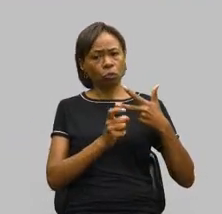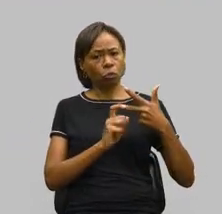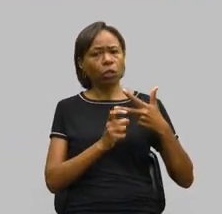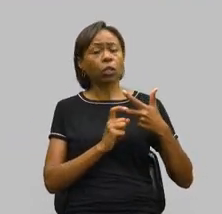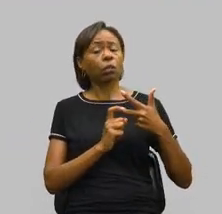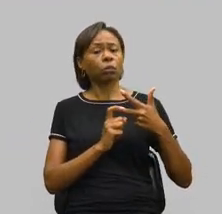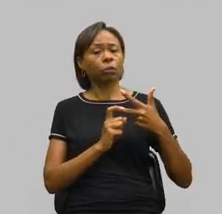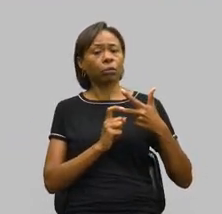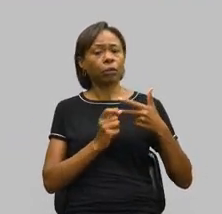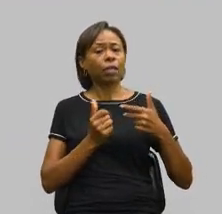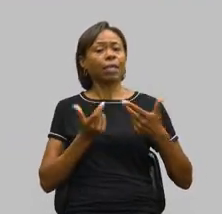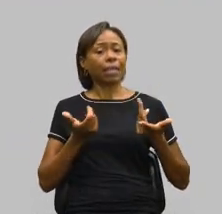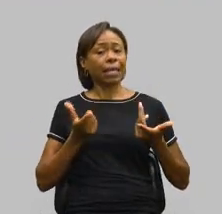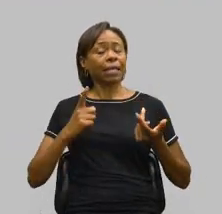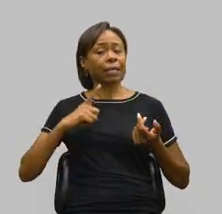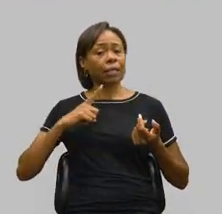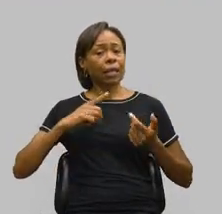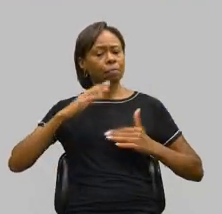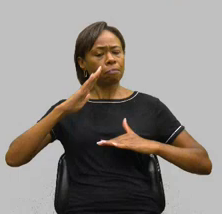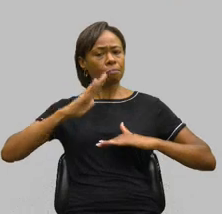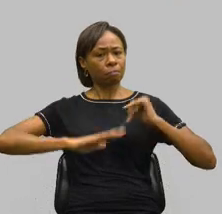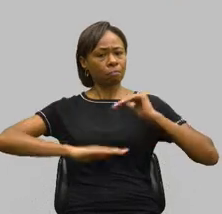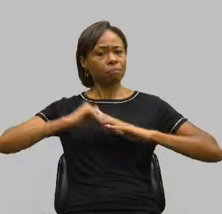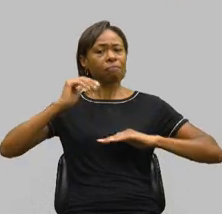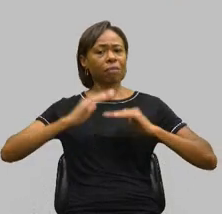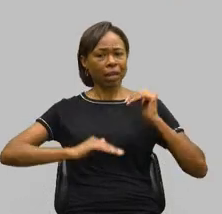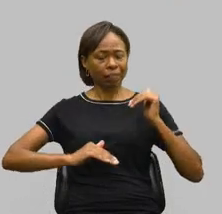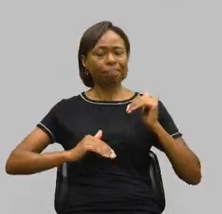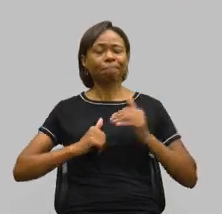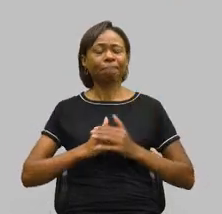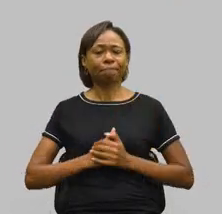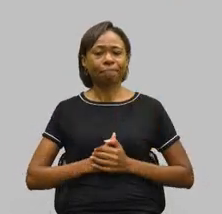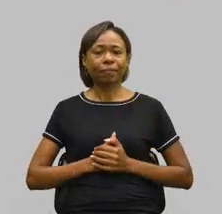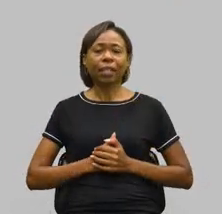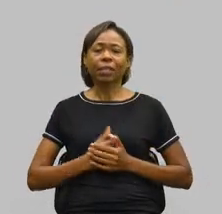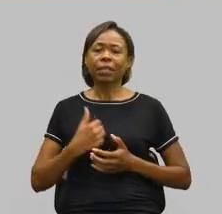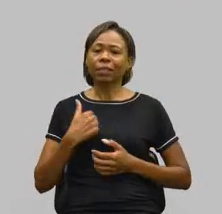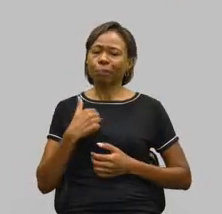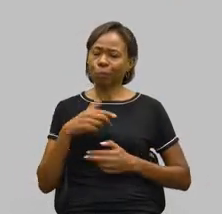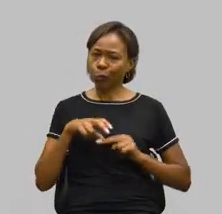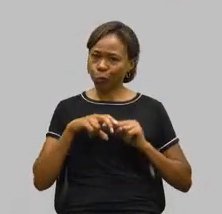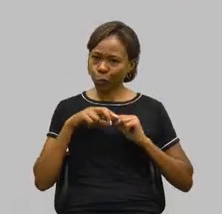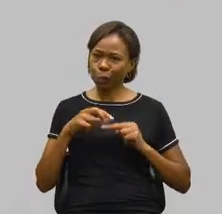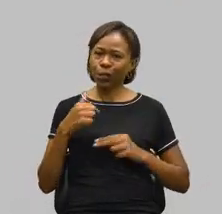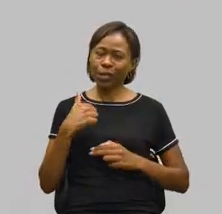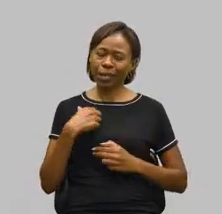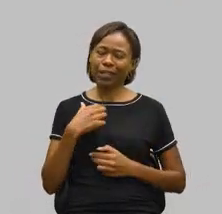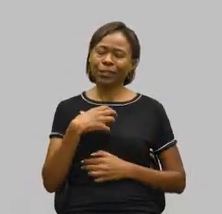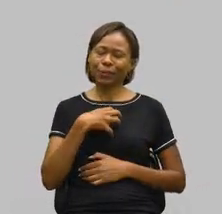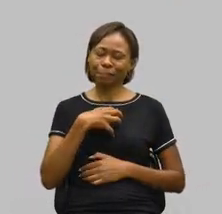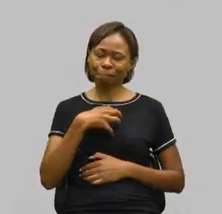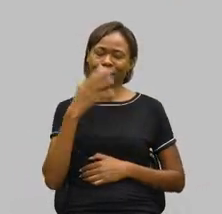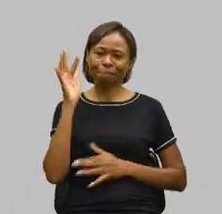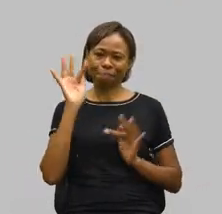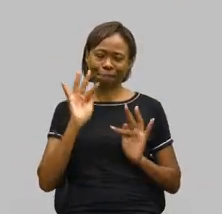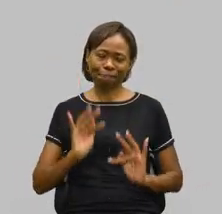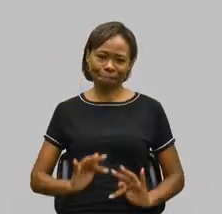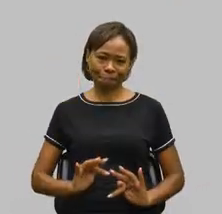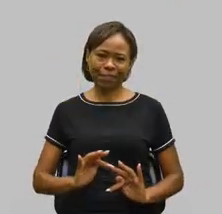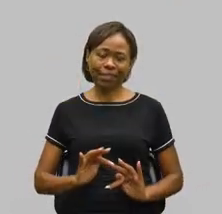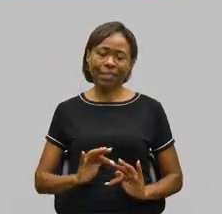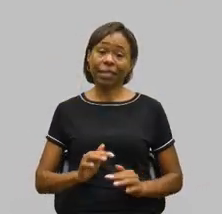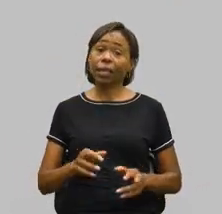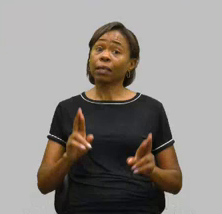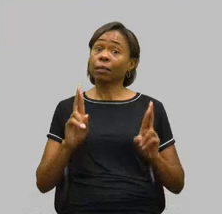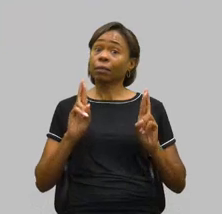com capacidade esse mandato Então me sinto muito feliz muito honrado e